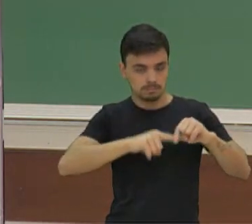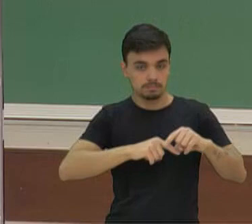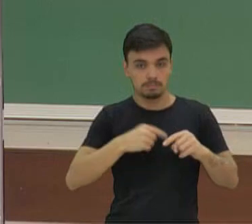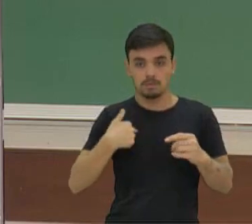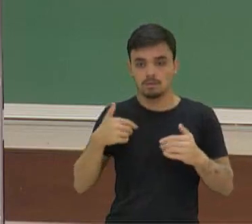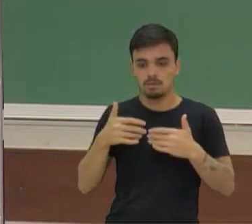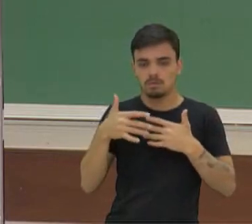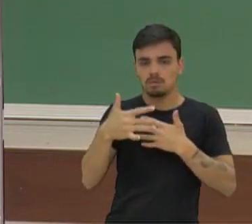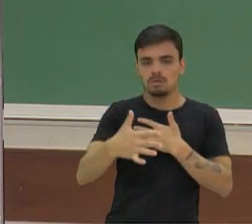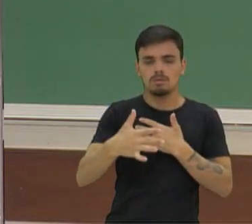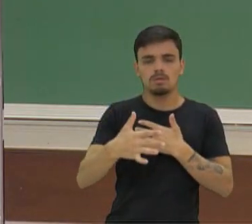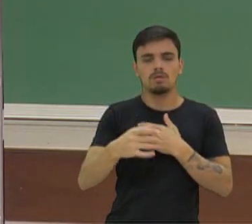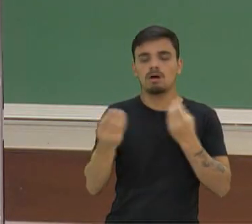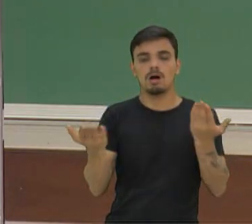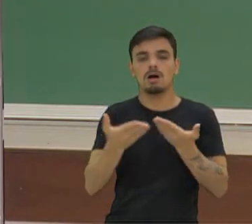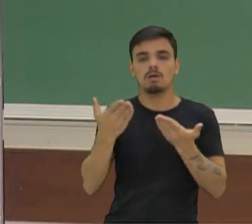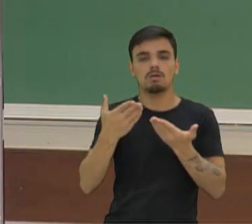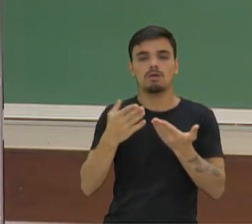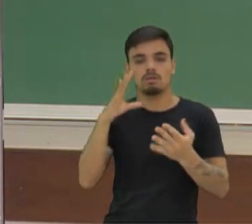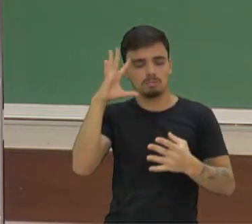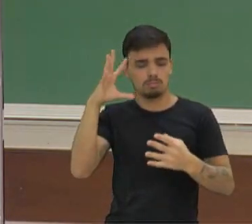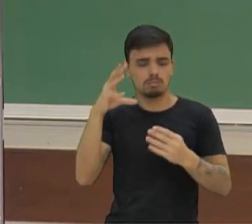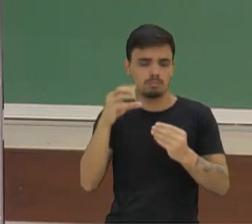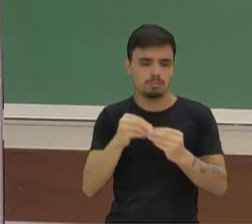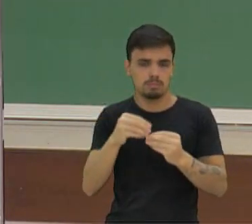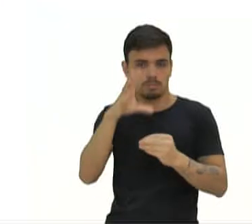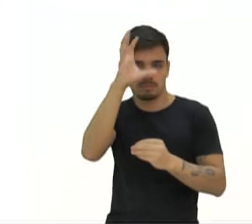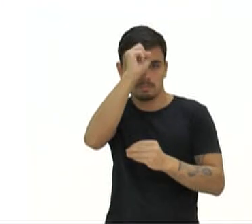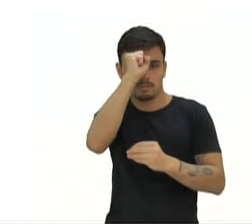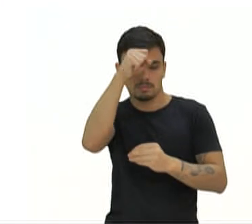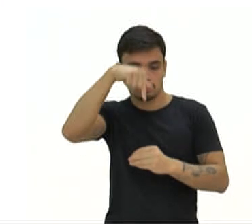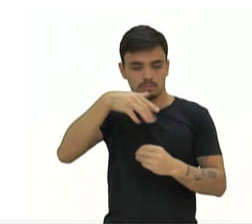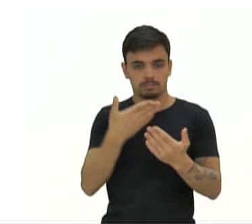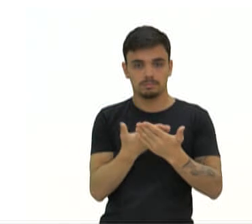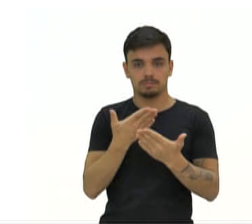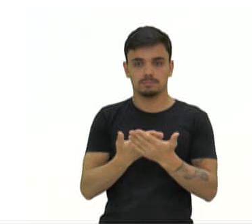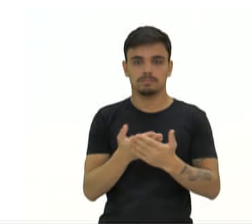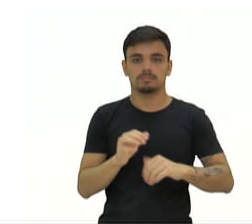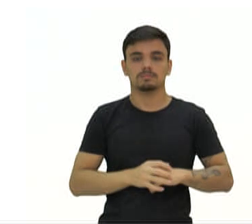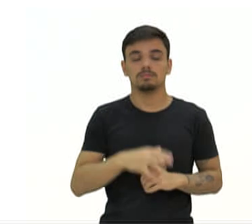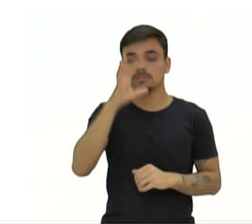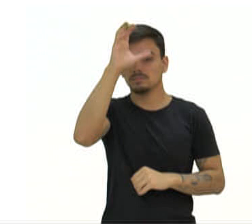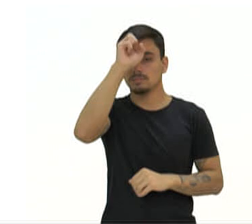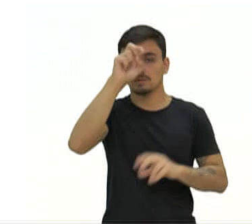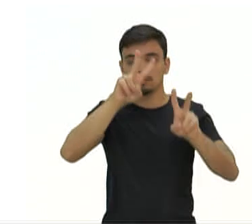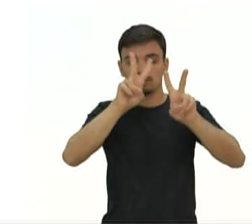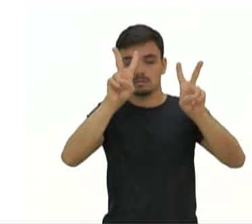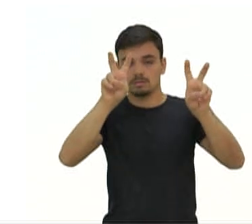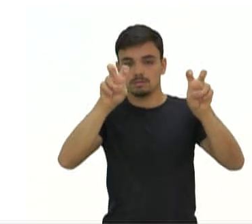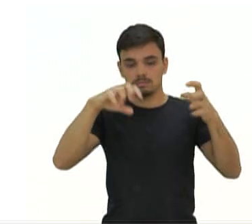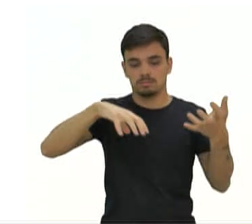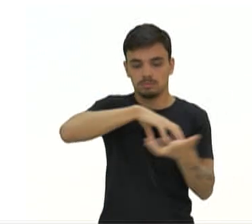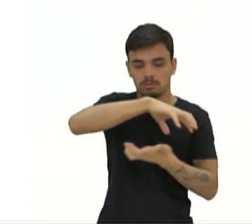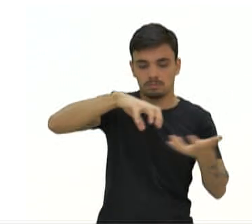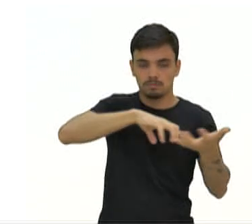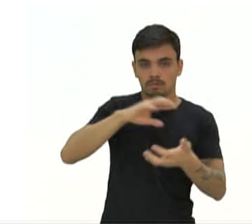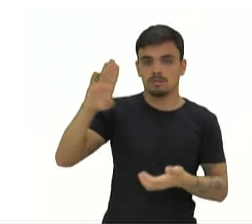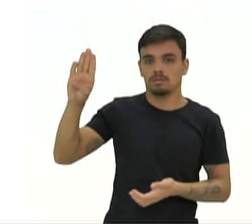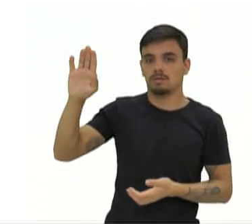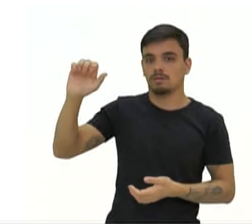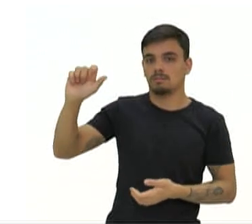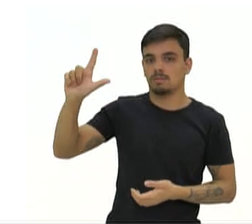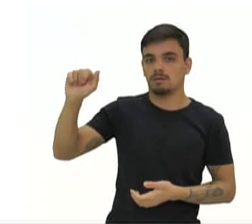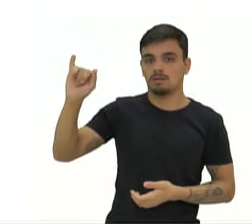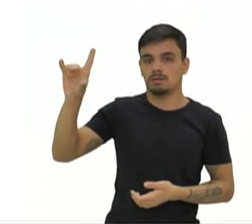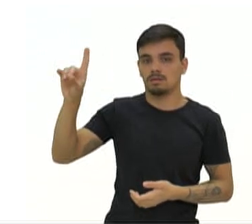Considerações gerais, ou seja, o que nós aprendemos nessa aula? Aprendemos sobre a revolta da Balaiada. Então lembra do Sexto,